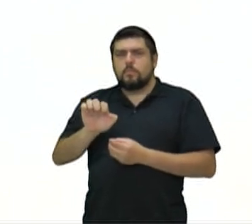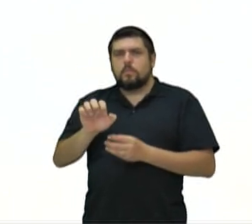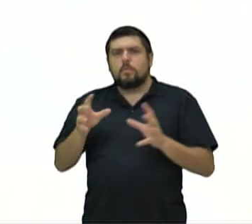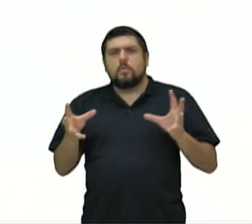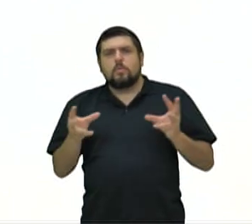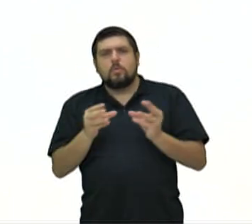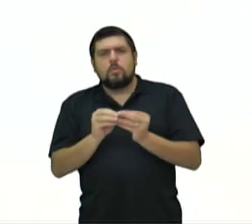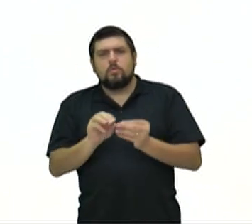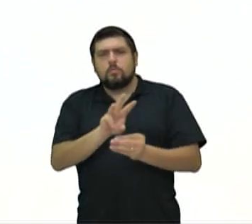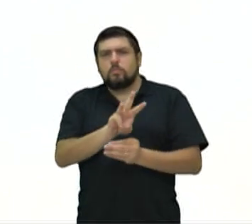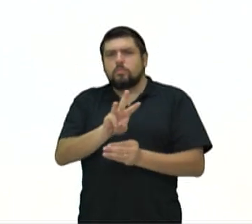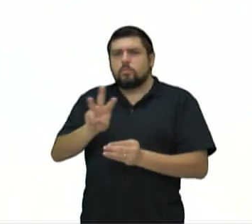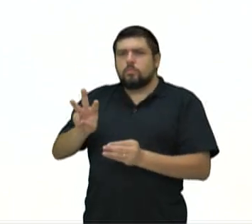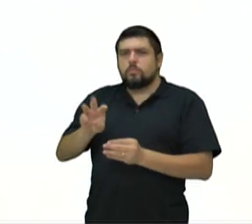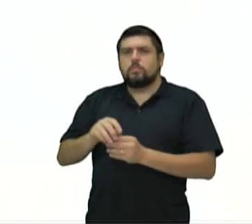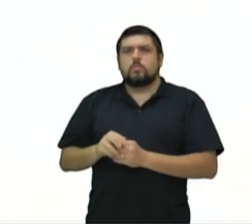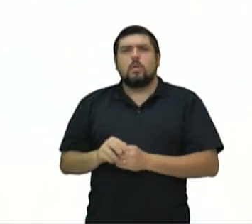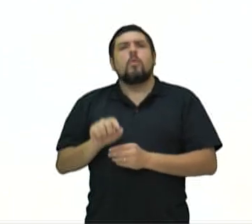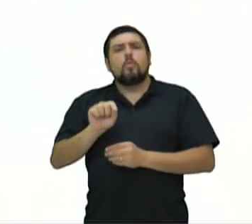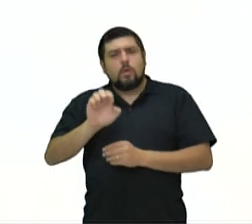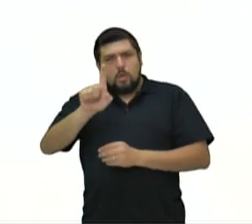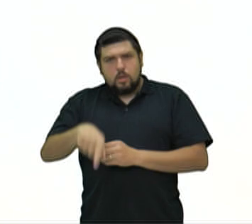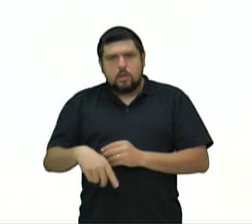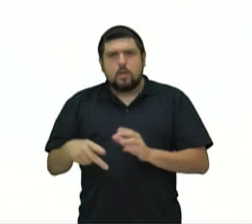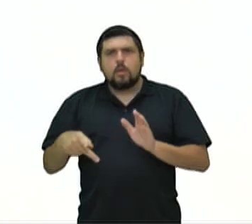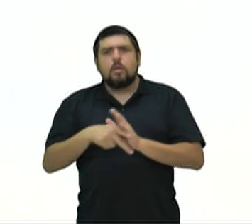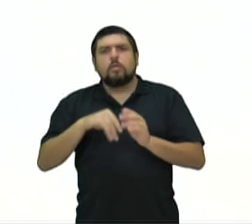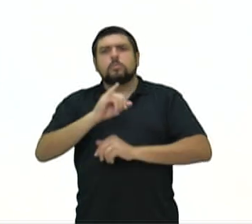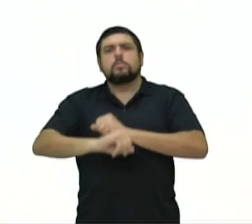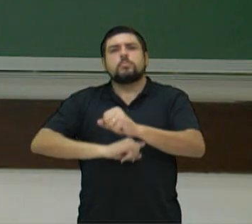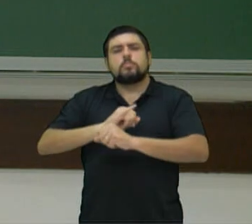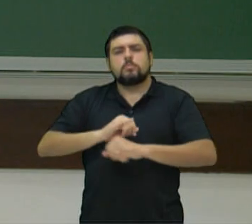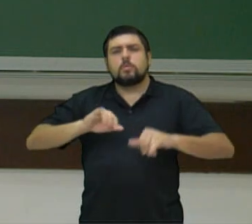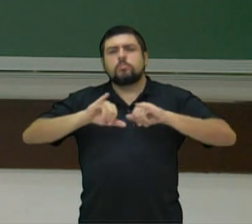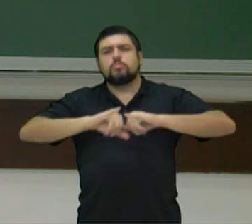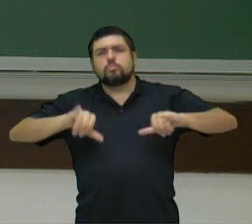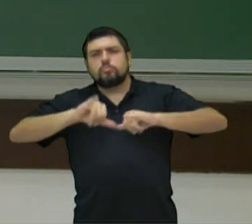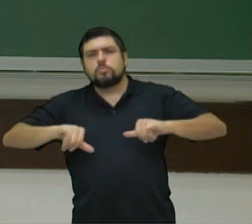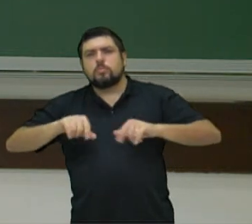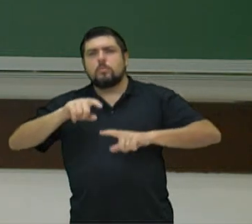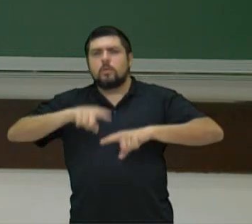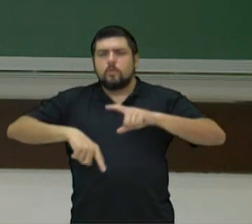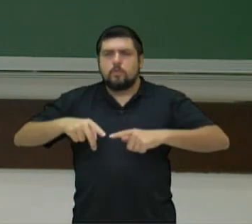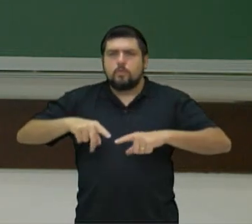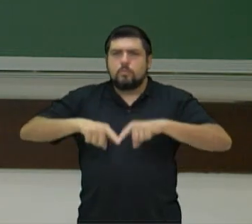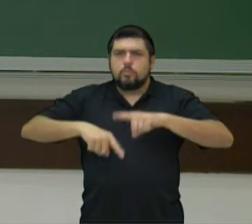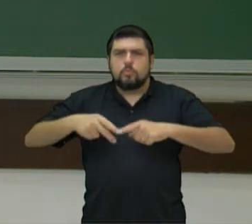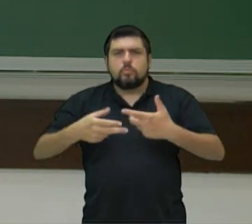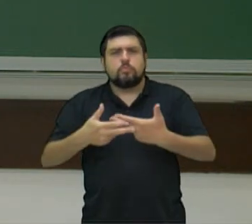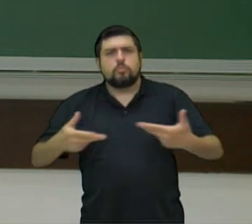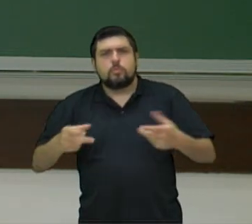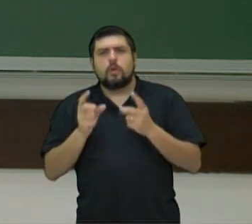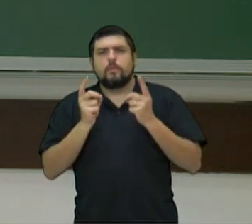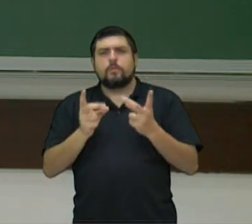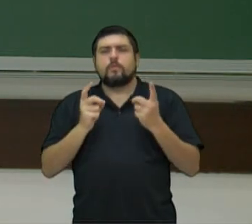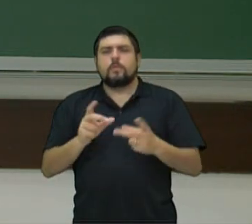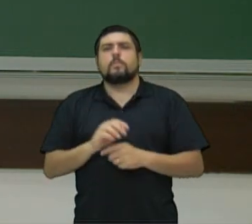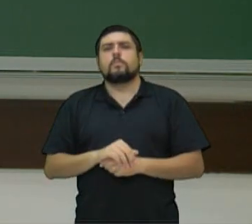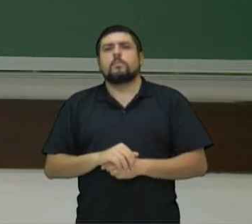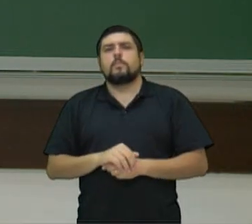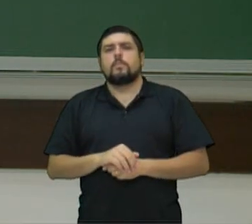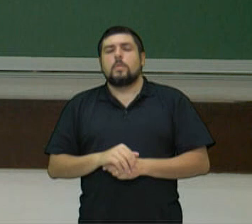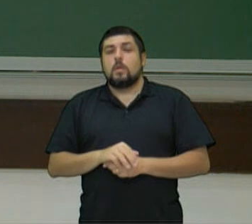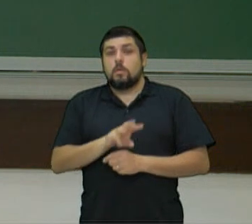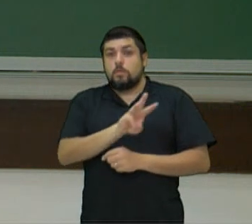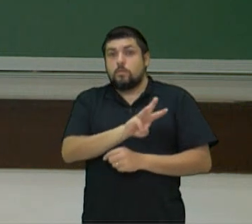as pessoas usam para divulgar uma informação, para vender um produto, para divulgar uma ideia. E lembrem que um website pode ser tanto